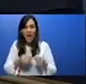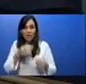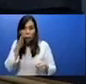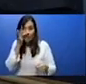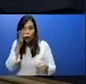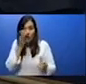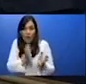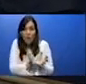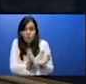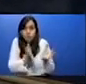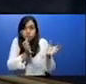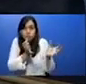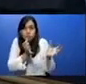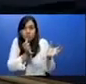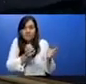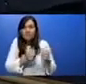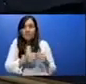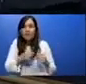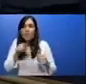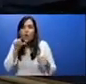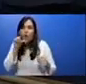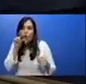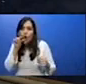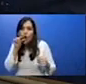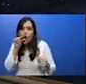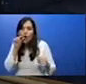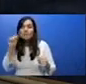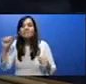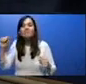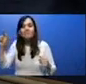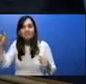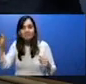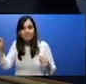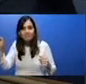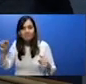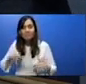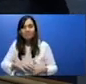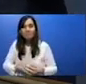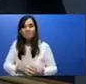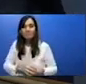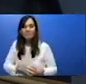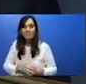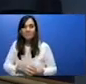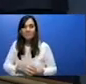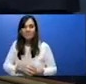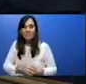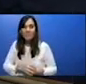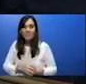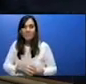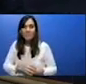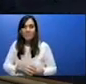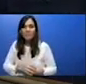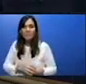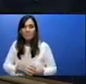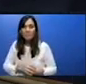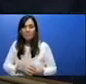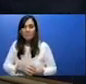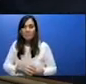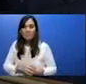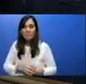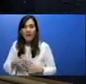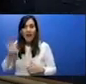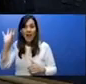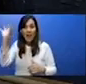Buquê, ó, faz o biquinho, eu não falo buquê, buquê. É um acento circunflexo.